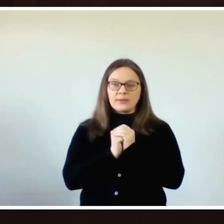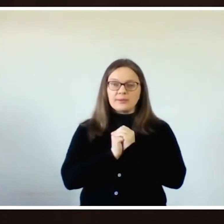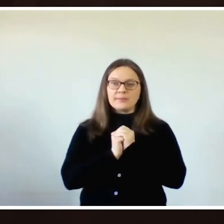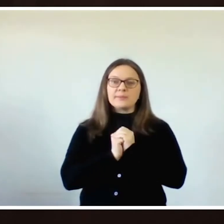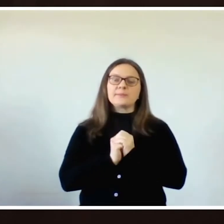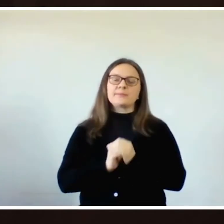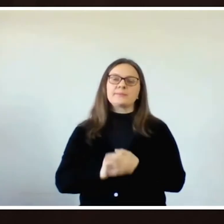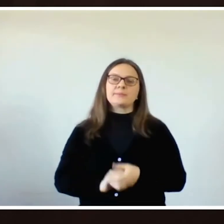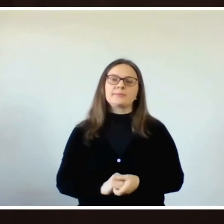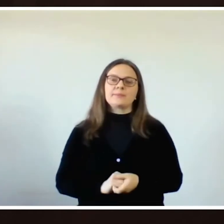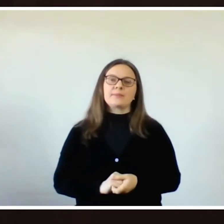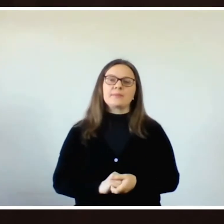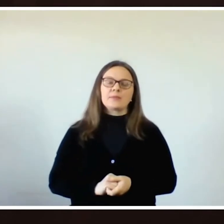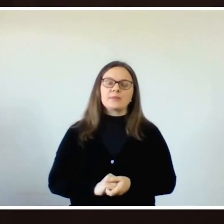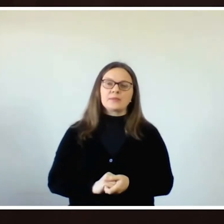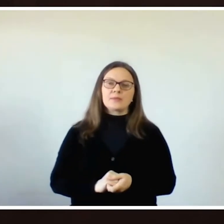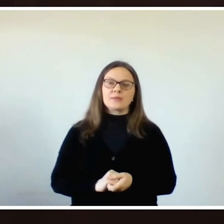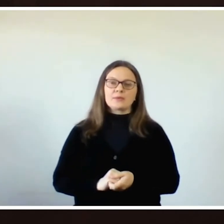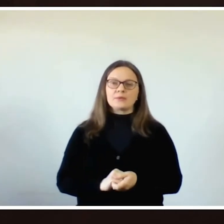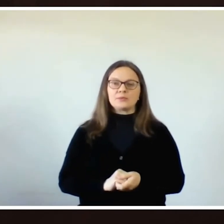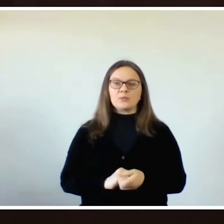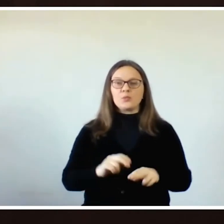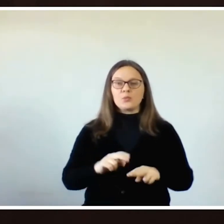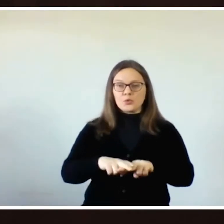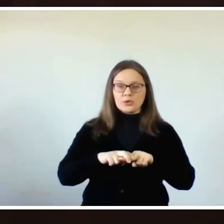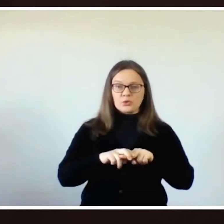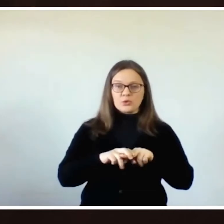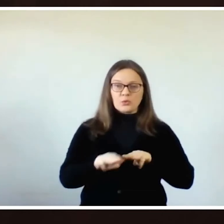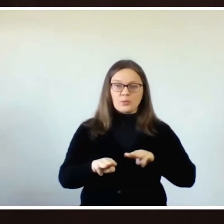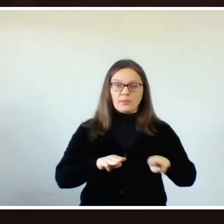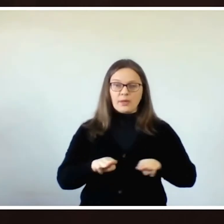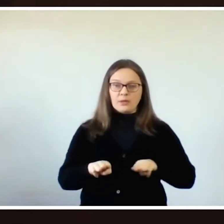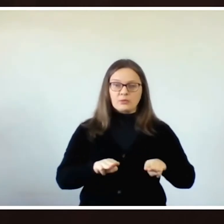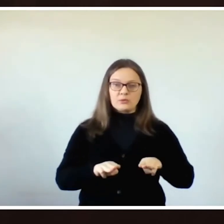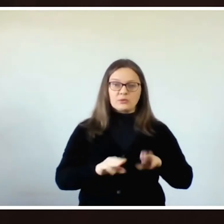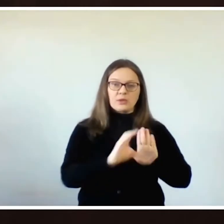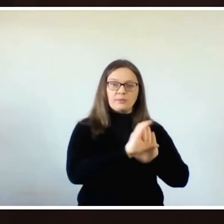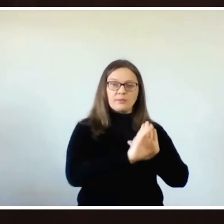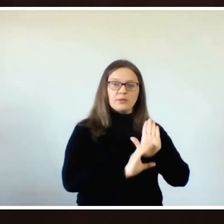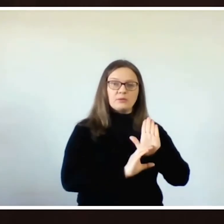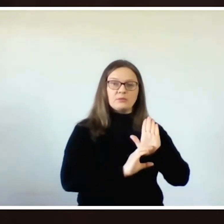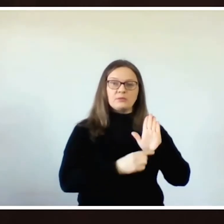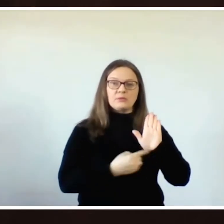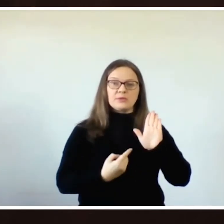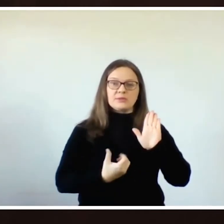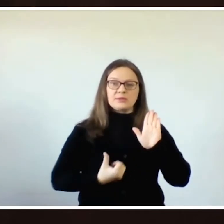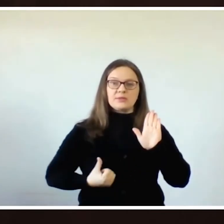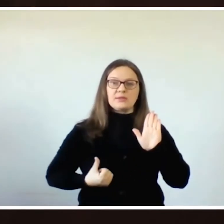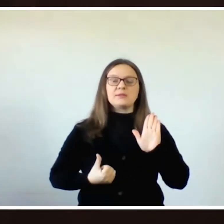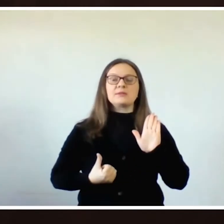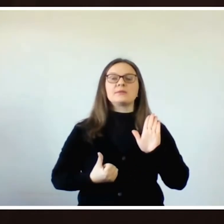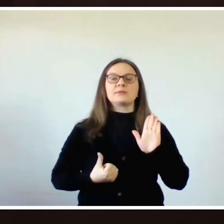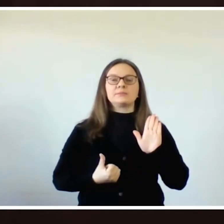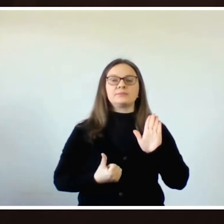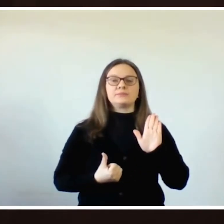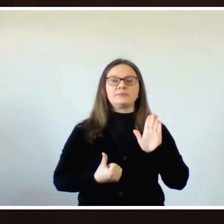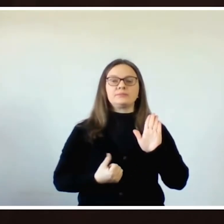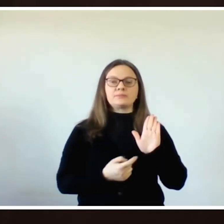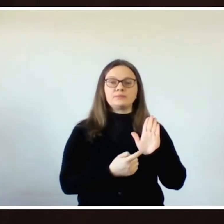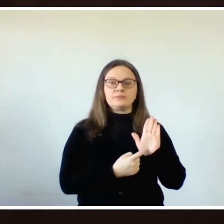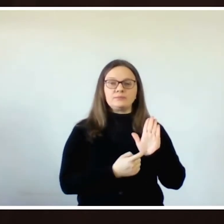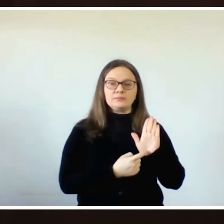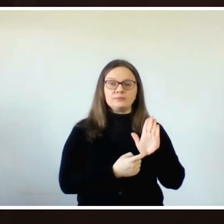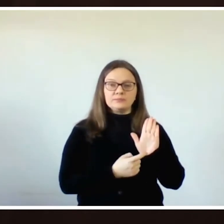Por isso que em Marcos 16, aquilo que André mencionou na